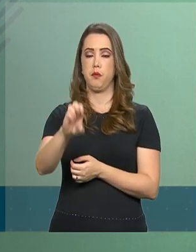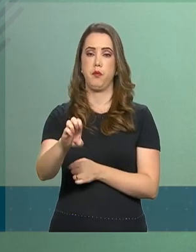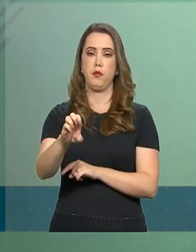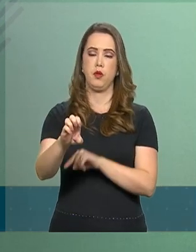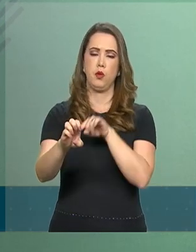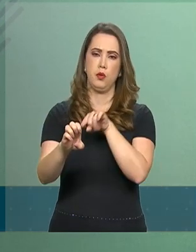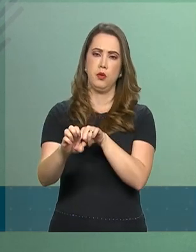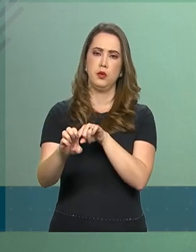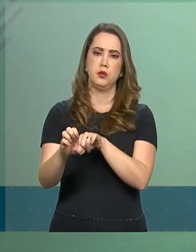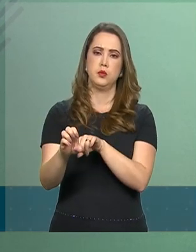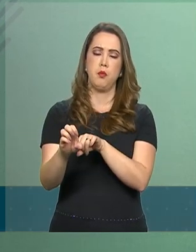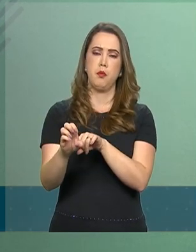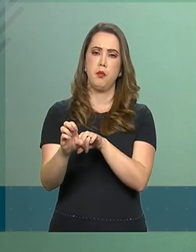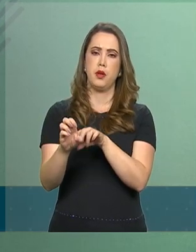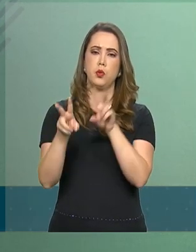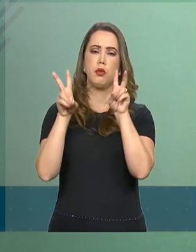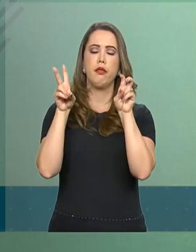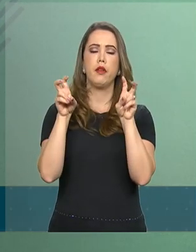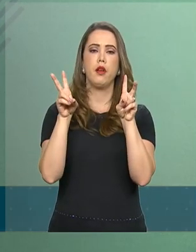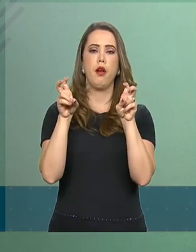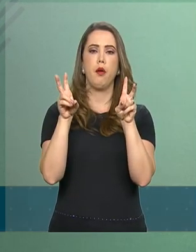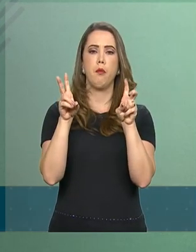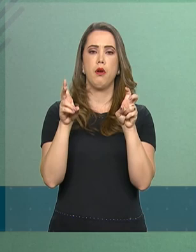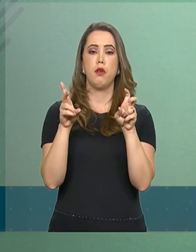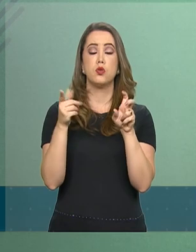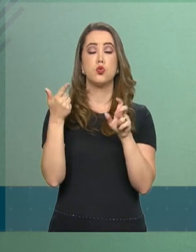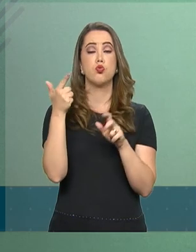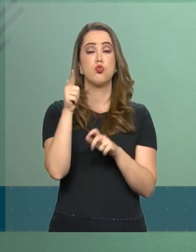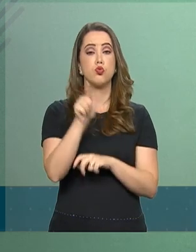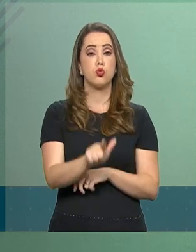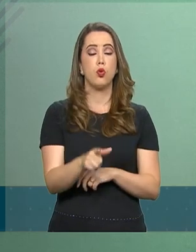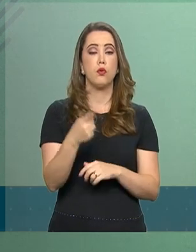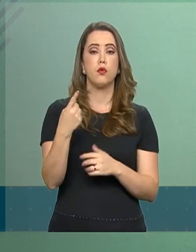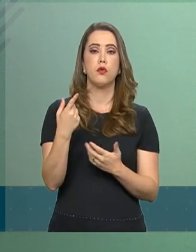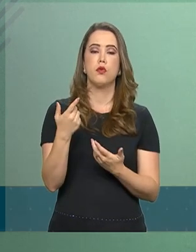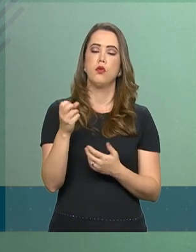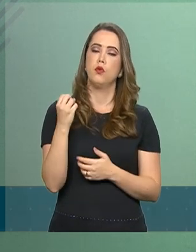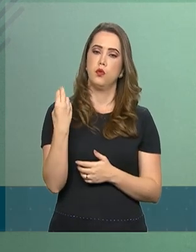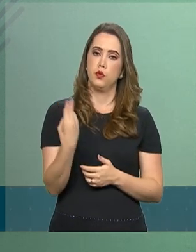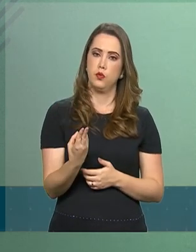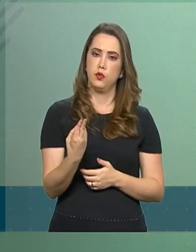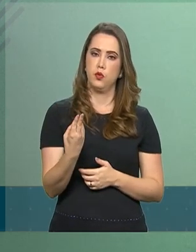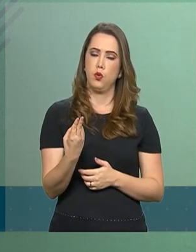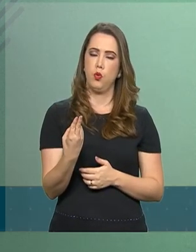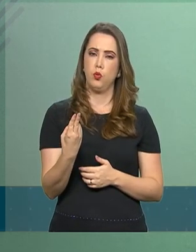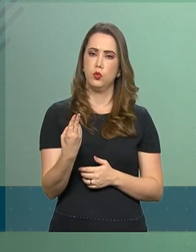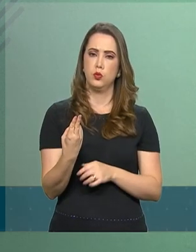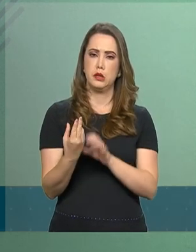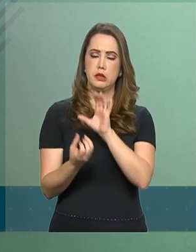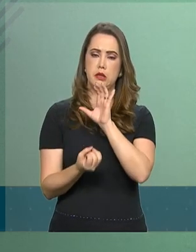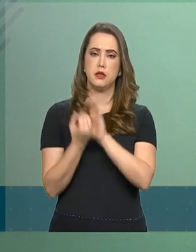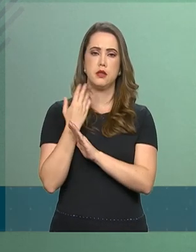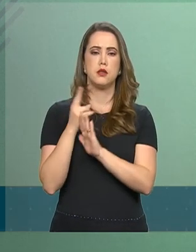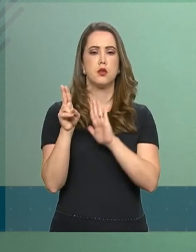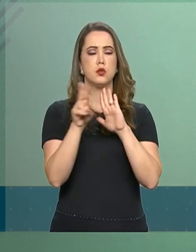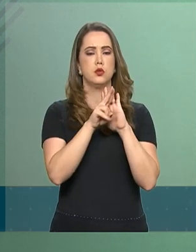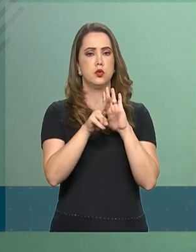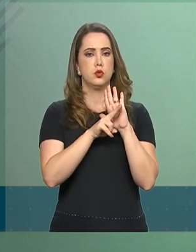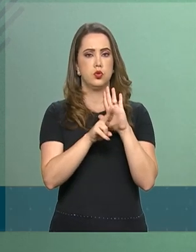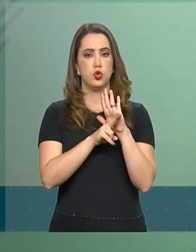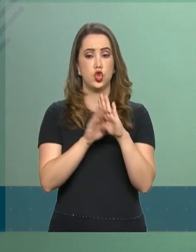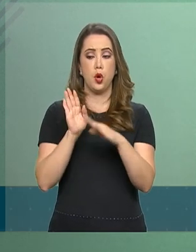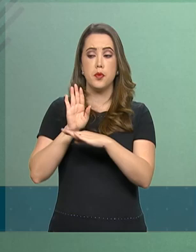para tratar da reativação ou o estabelecimento de mecanismos de